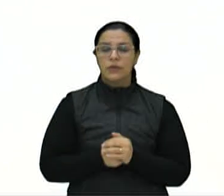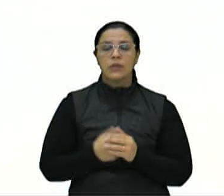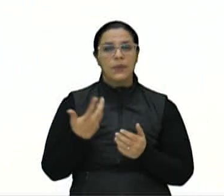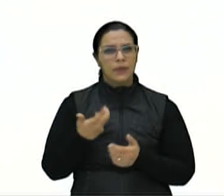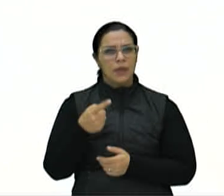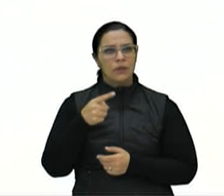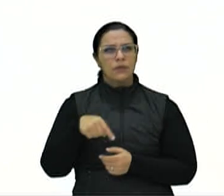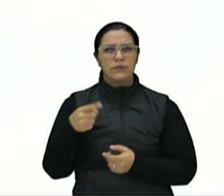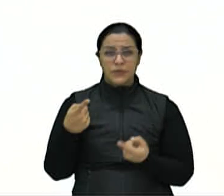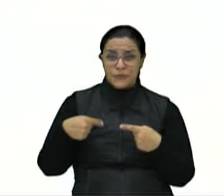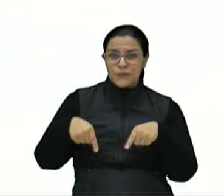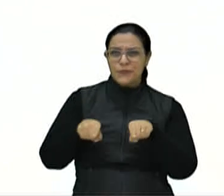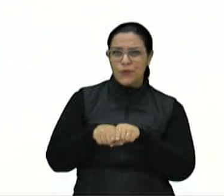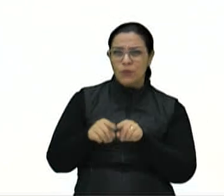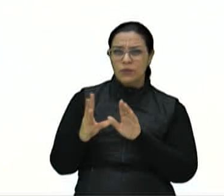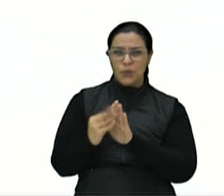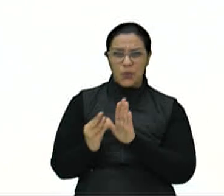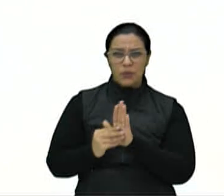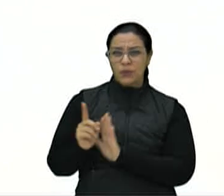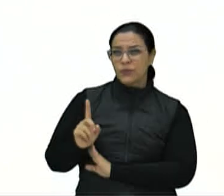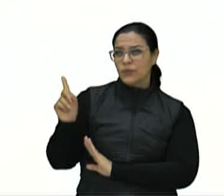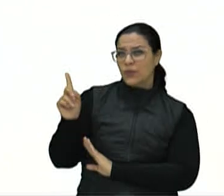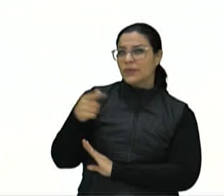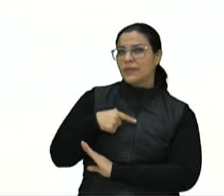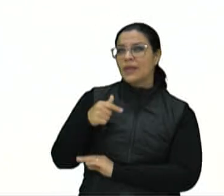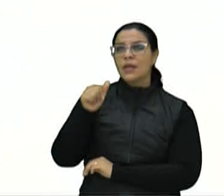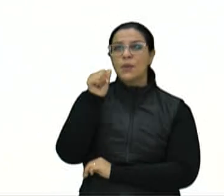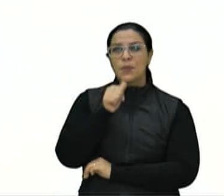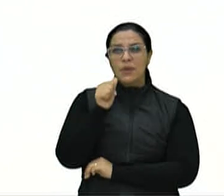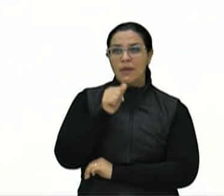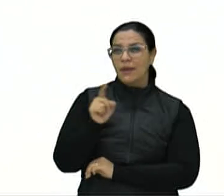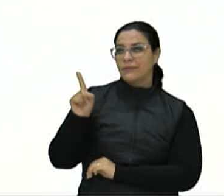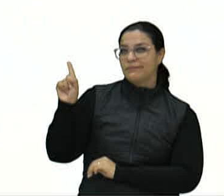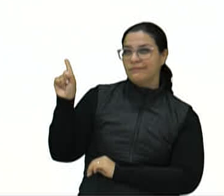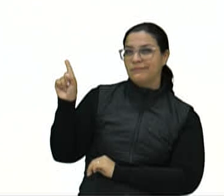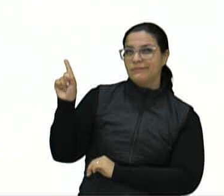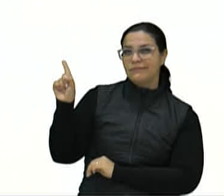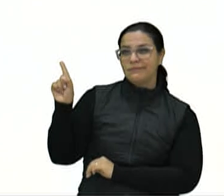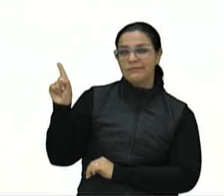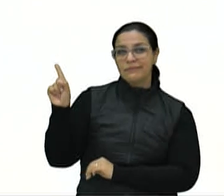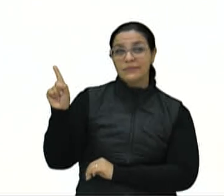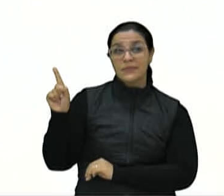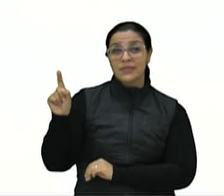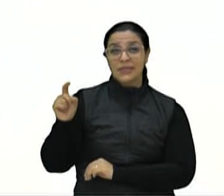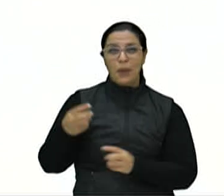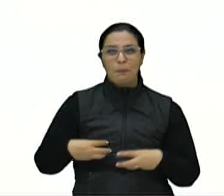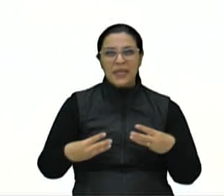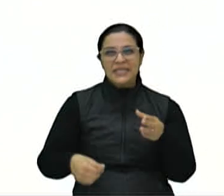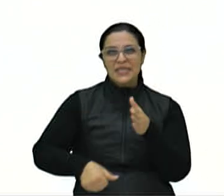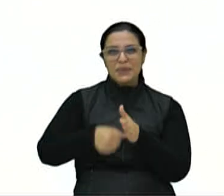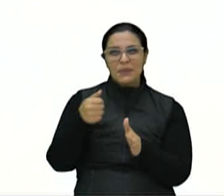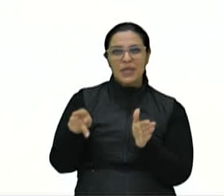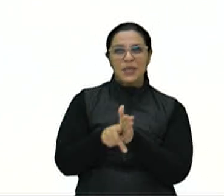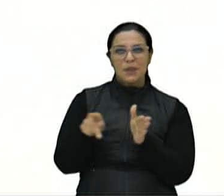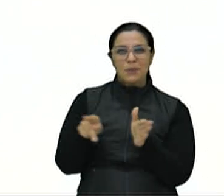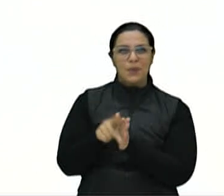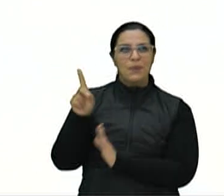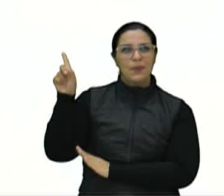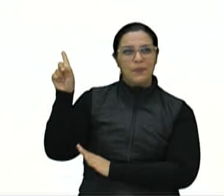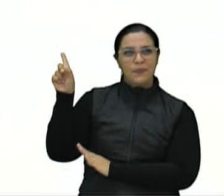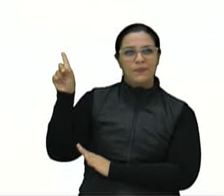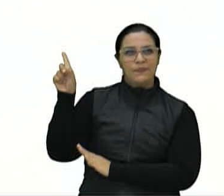que você... A retomada está com a fala da então primeira-ministra da Noruega, Gro